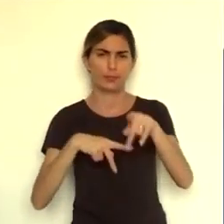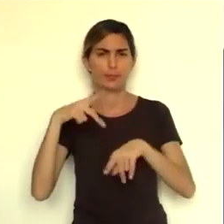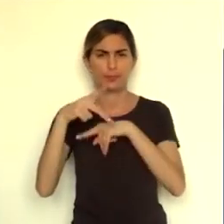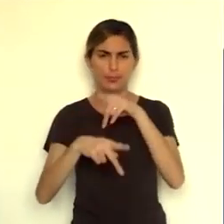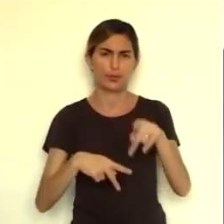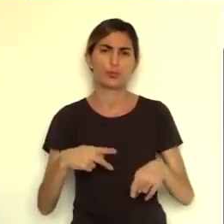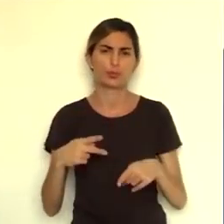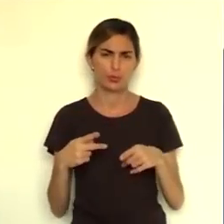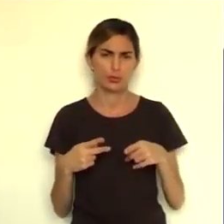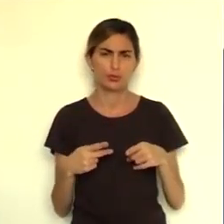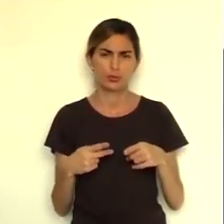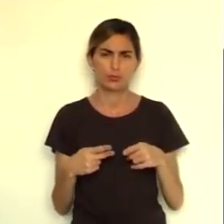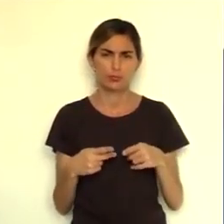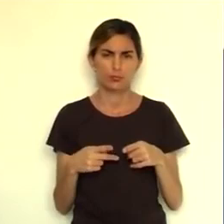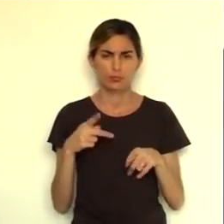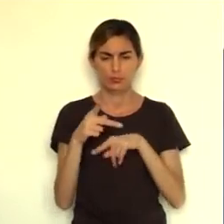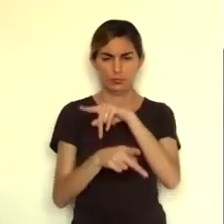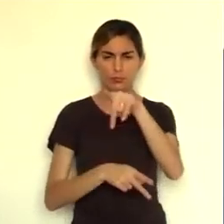sendo